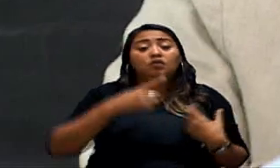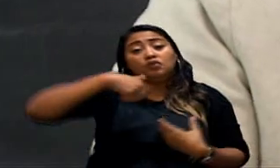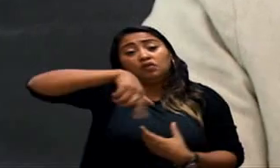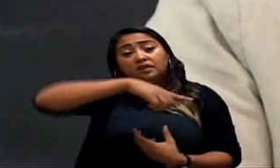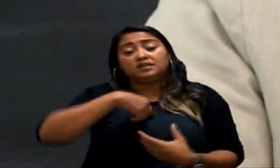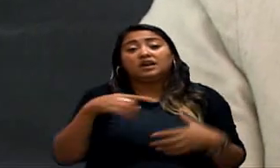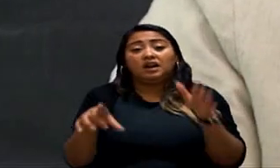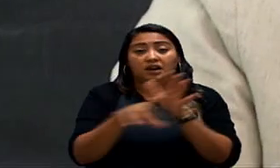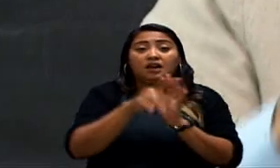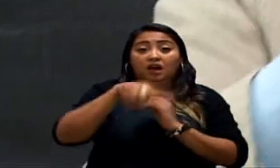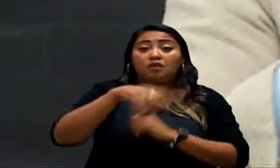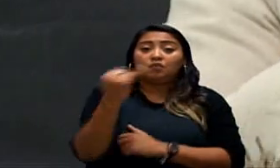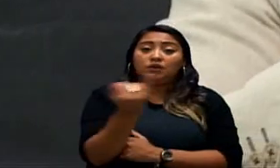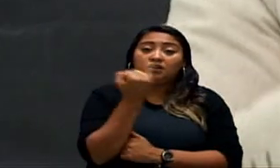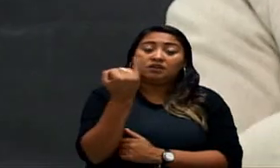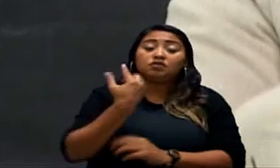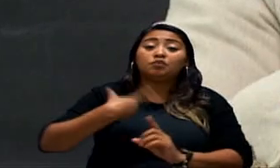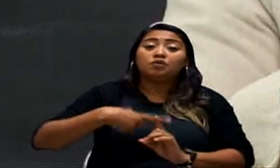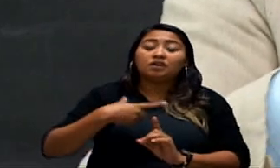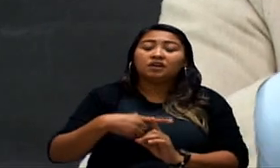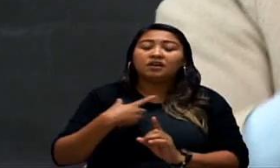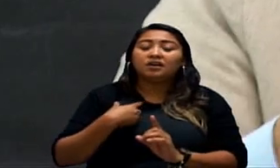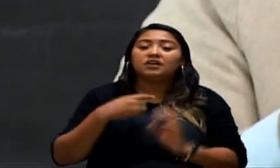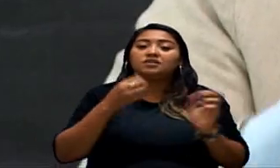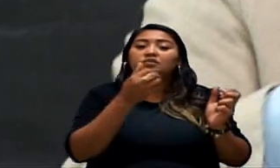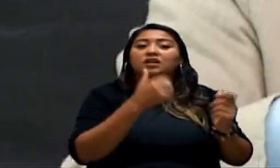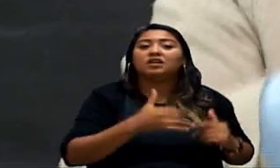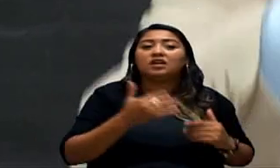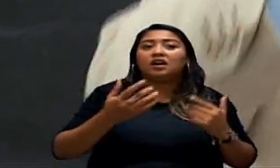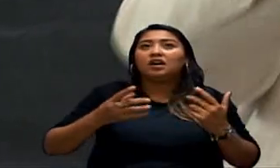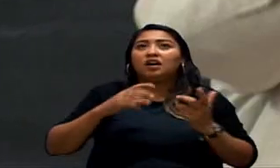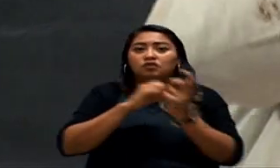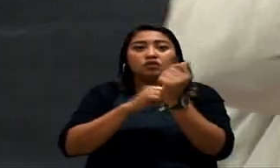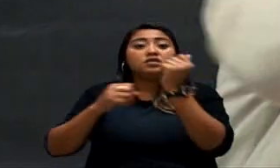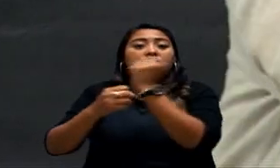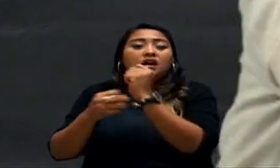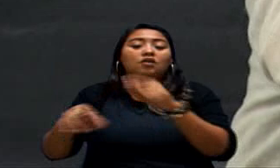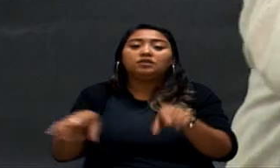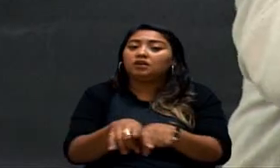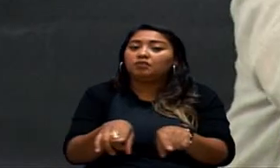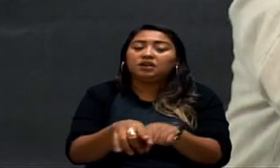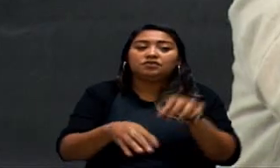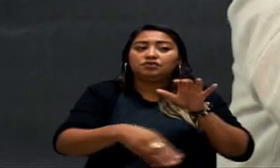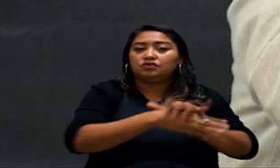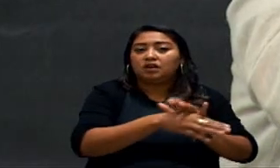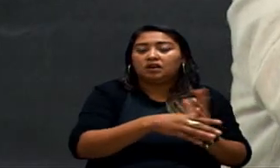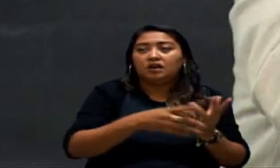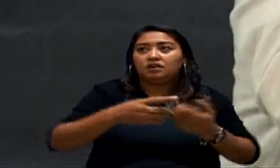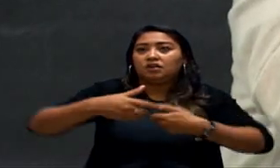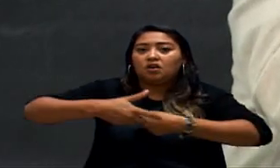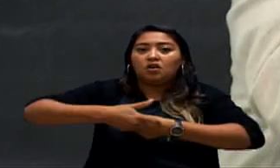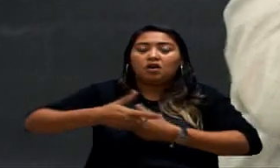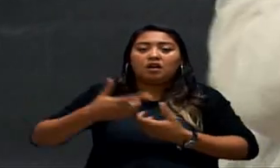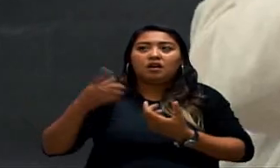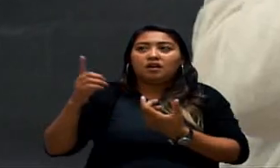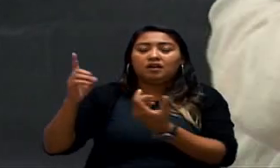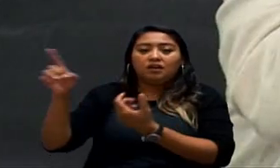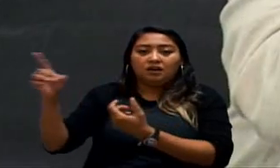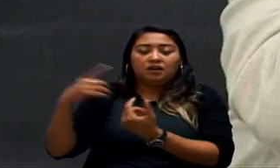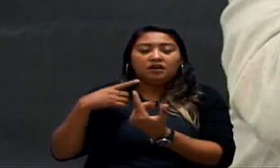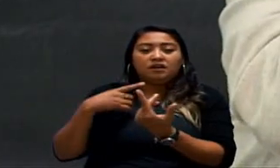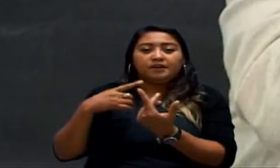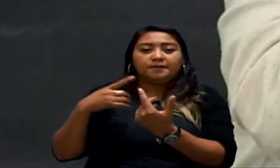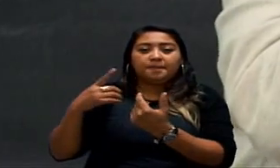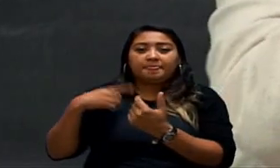lei é de extrema importância, porque ela traz, né, aquela questão social e também chega para nós, o expediente externo aqui, chega,